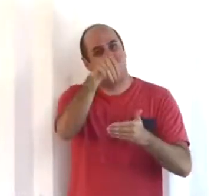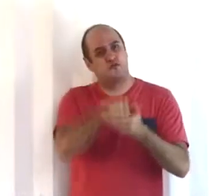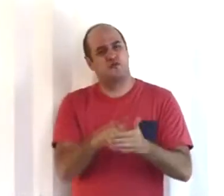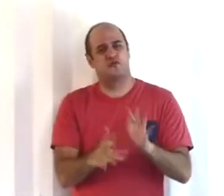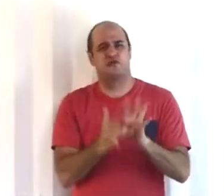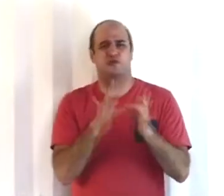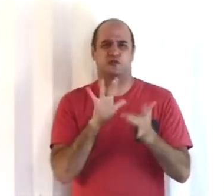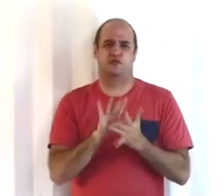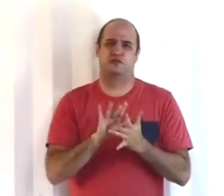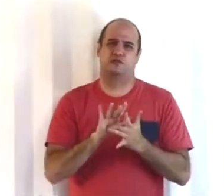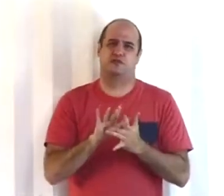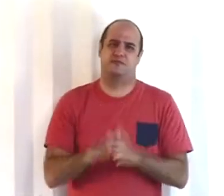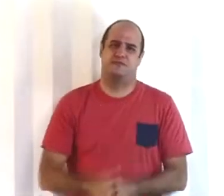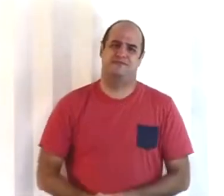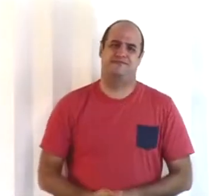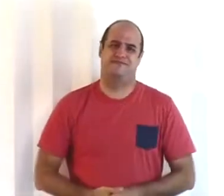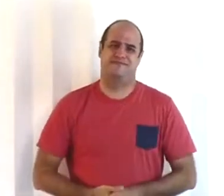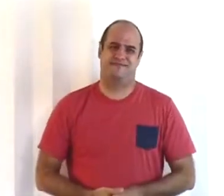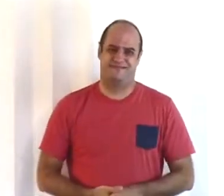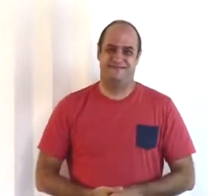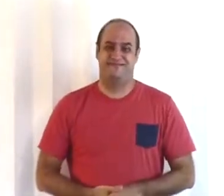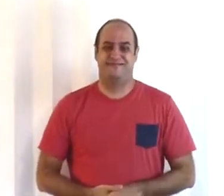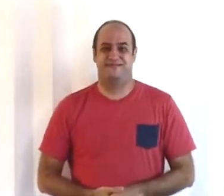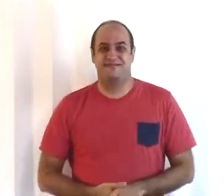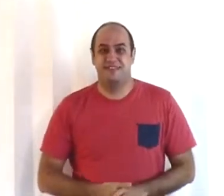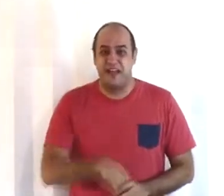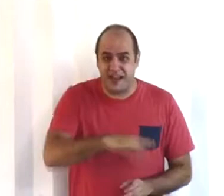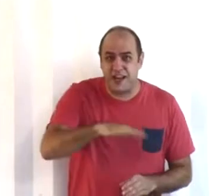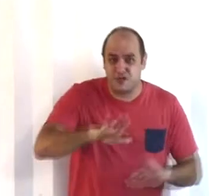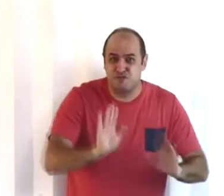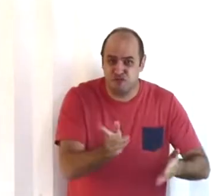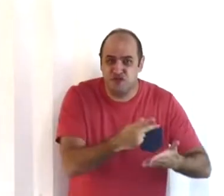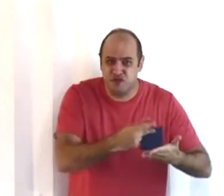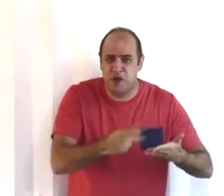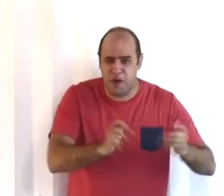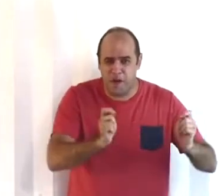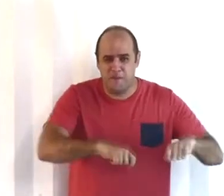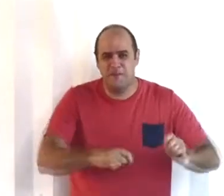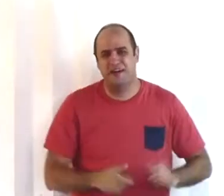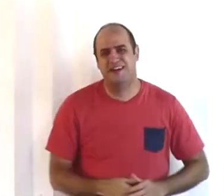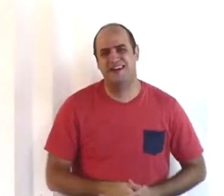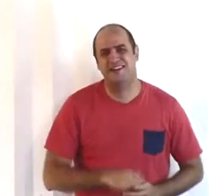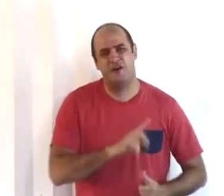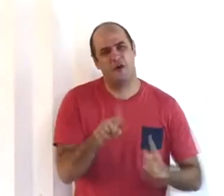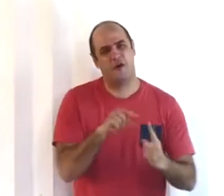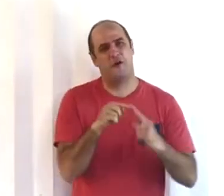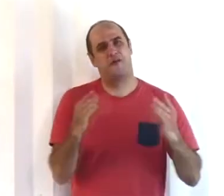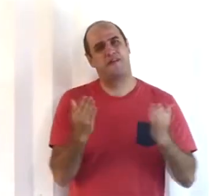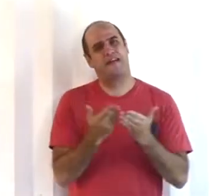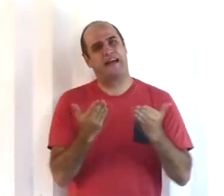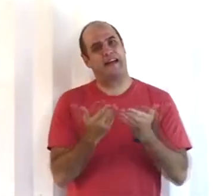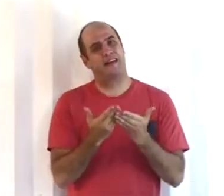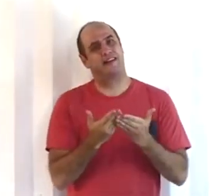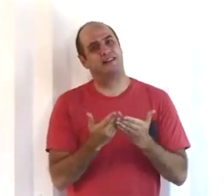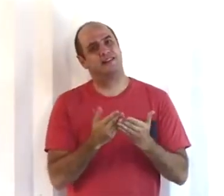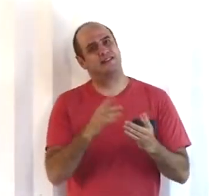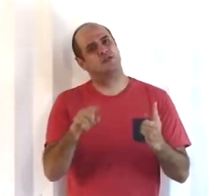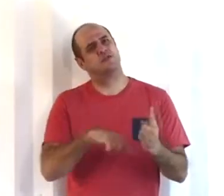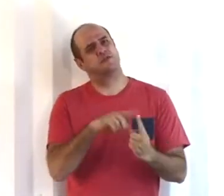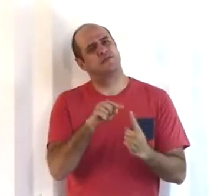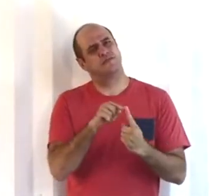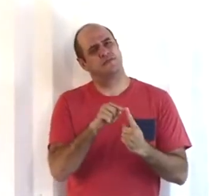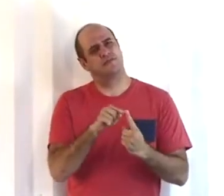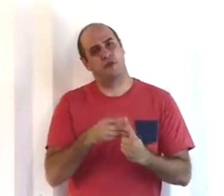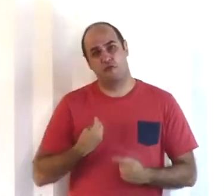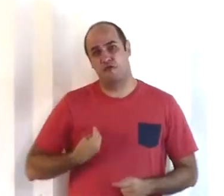Jesus. As crianças já estão desenhando propósito cristão para o ideal, para